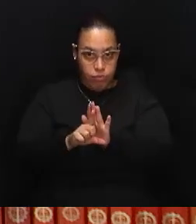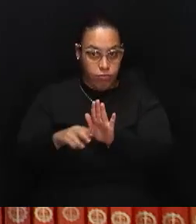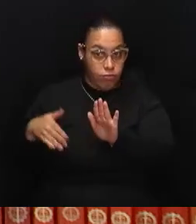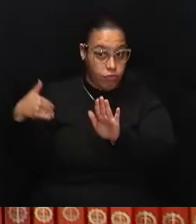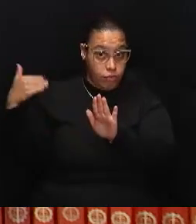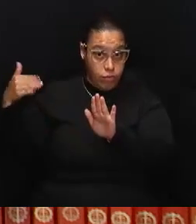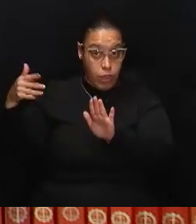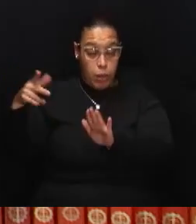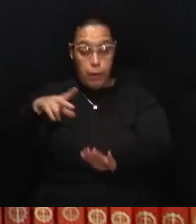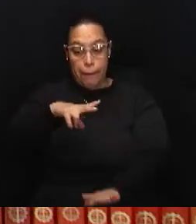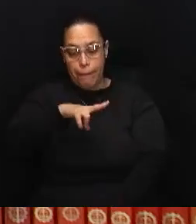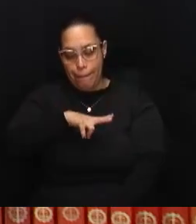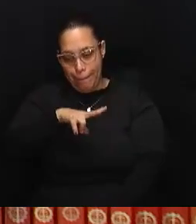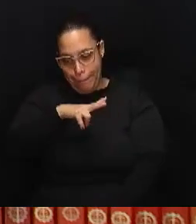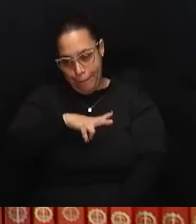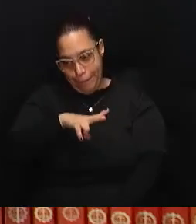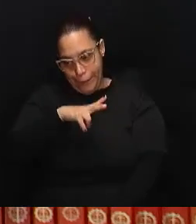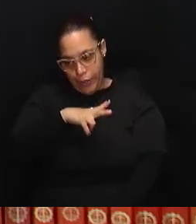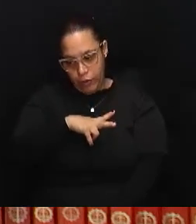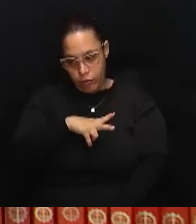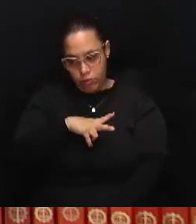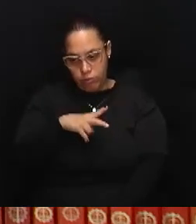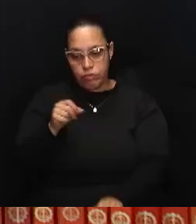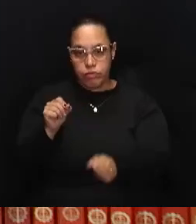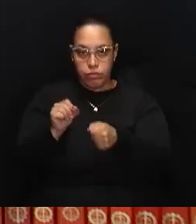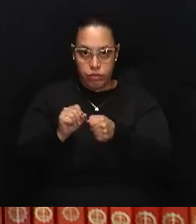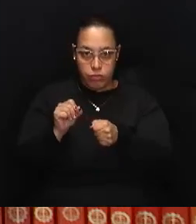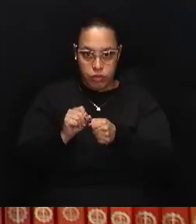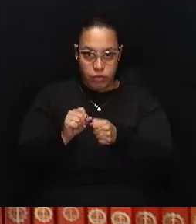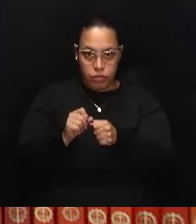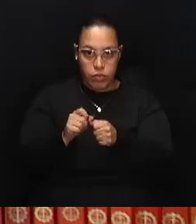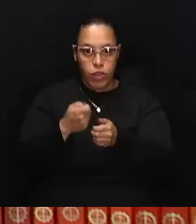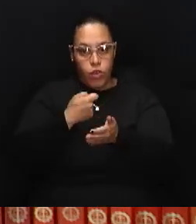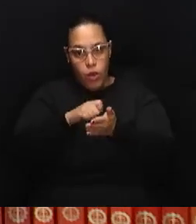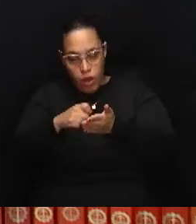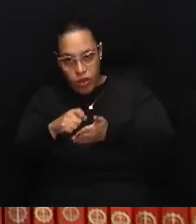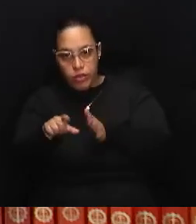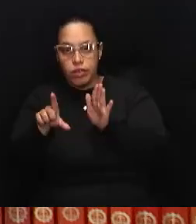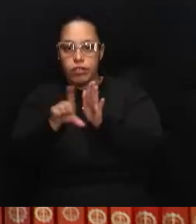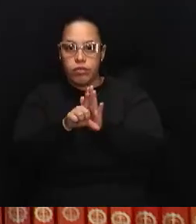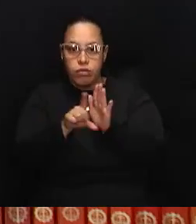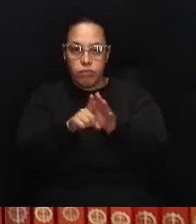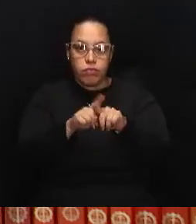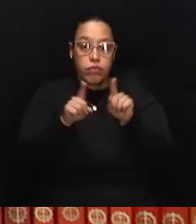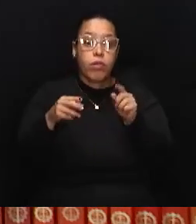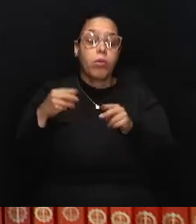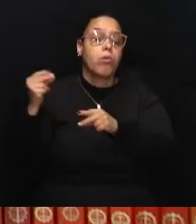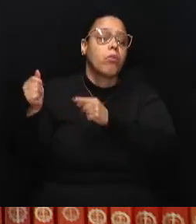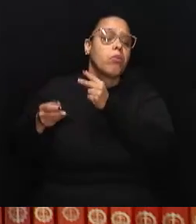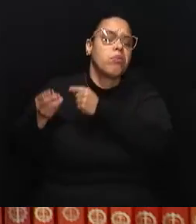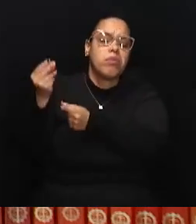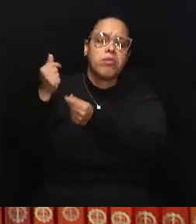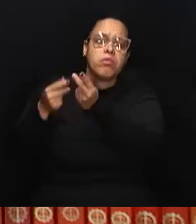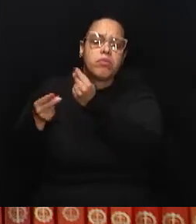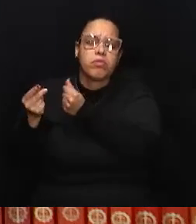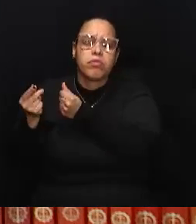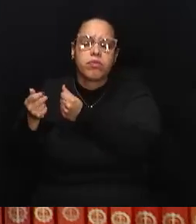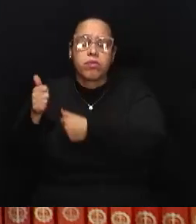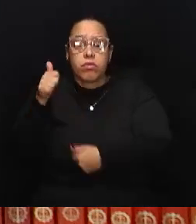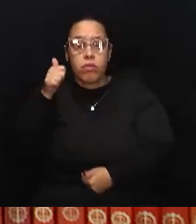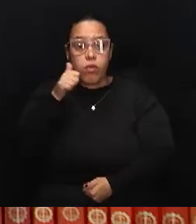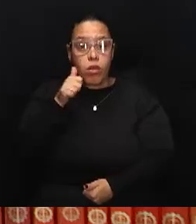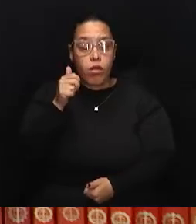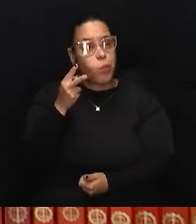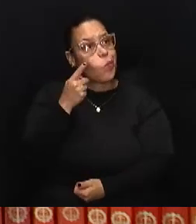as legislações utilizadas em Portugal, porque ainda estávamos fazendo as nossas legislações. Mas nessa época,